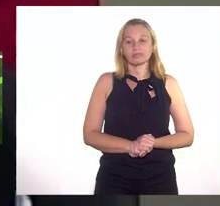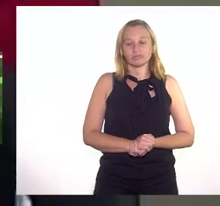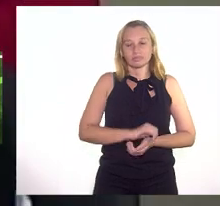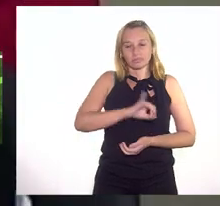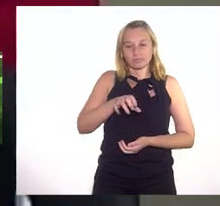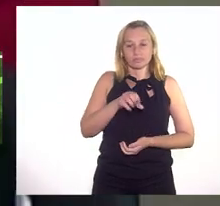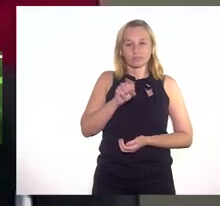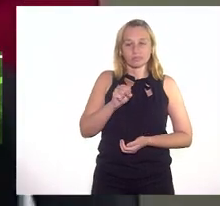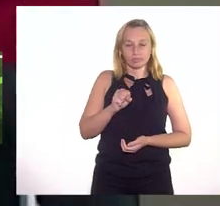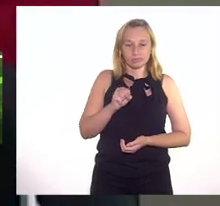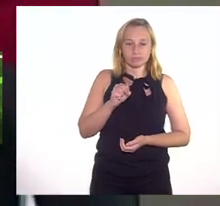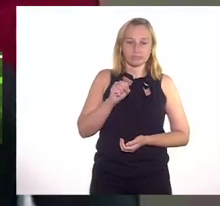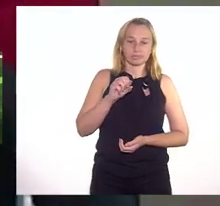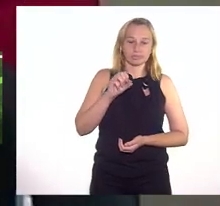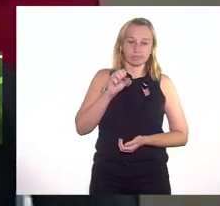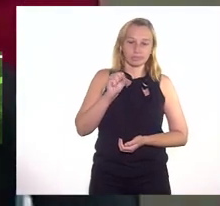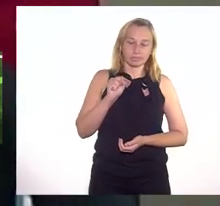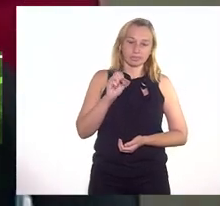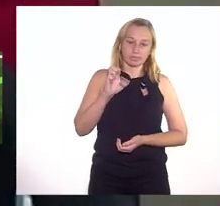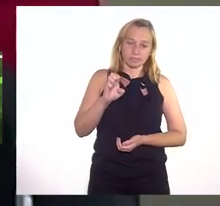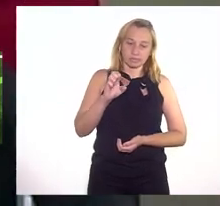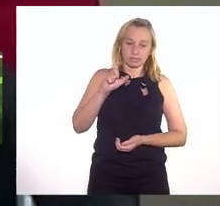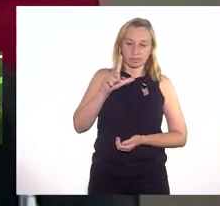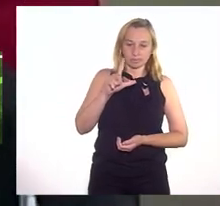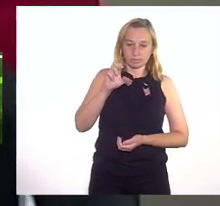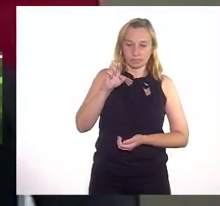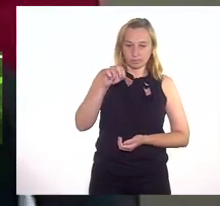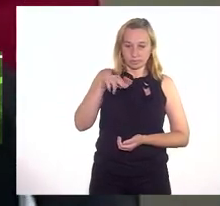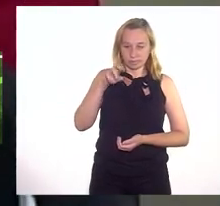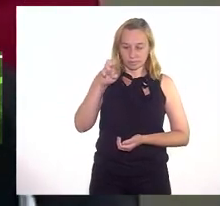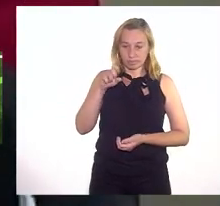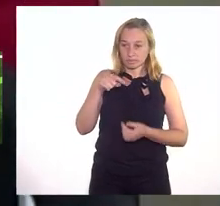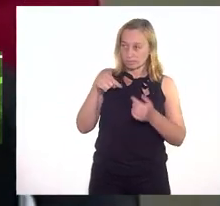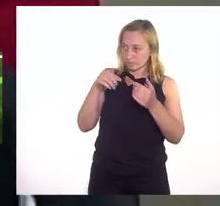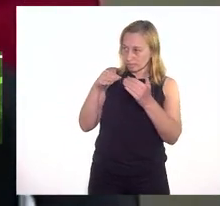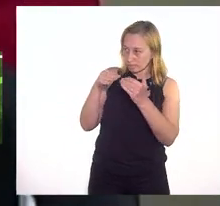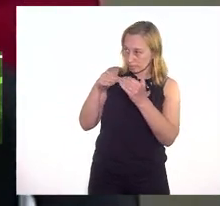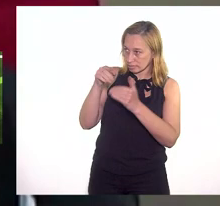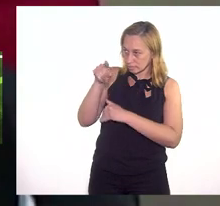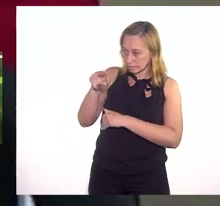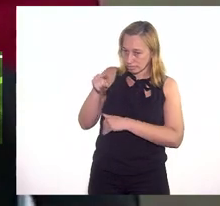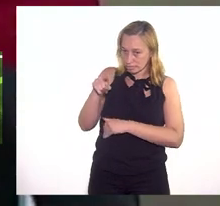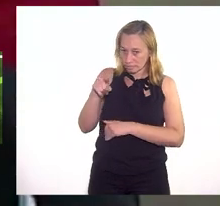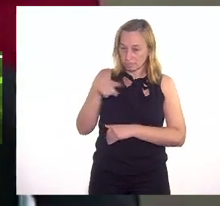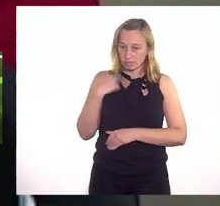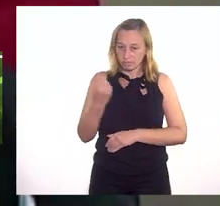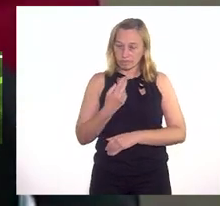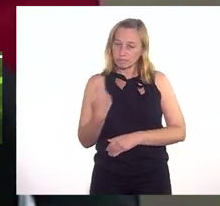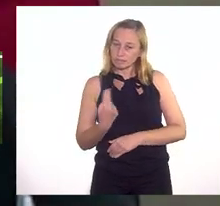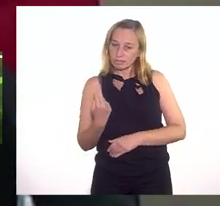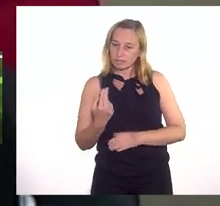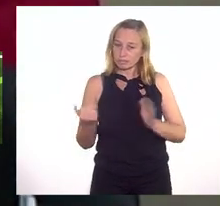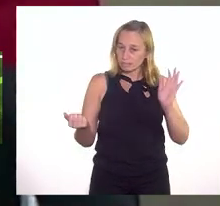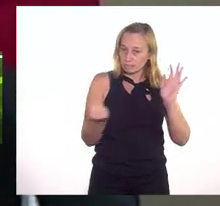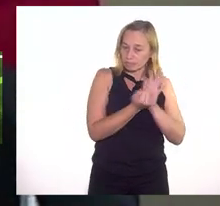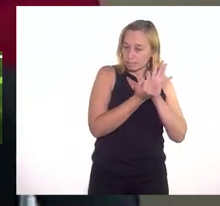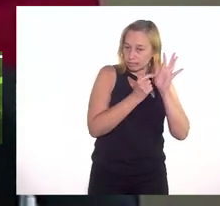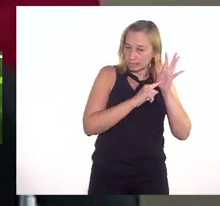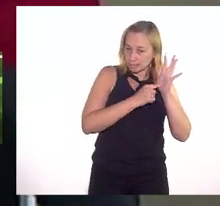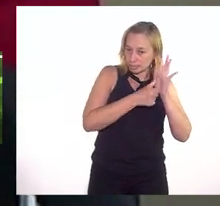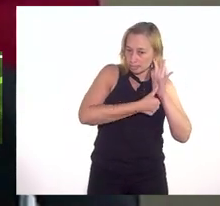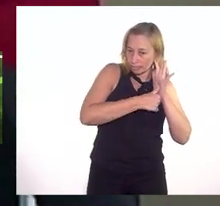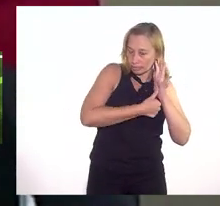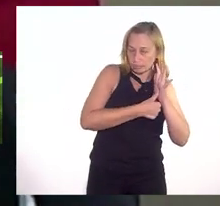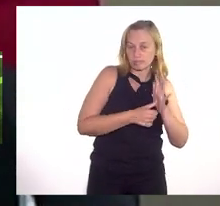Jocilene, desculpe. A Jocilene, e concordo com você que o nosso nome é a nossa identidade, e aí daí nosso